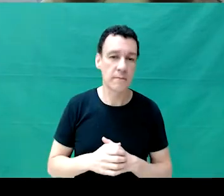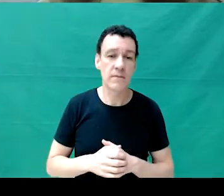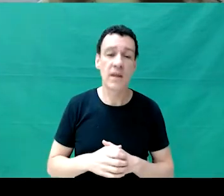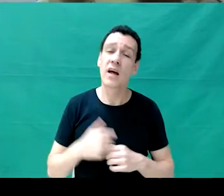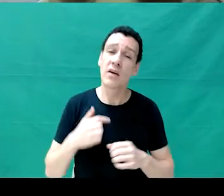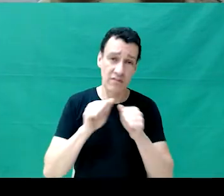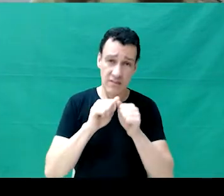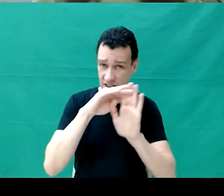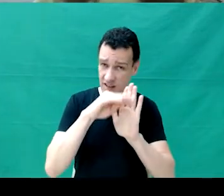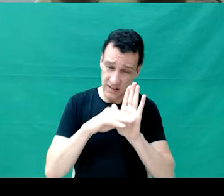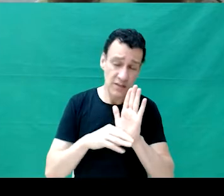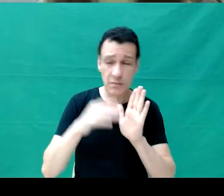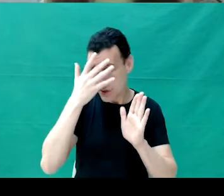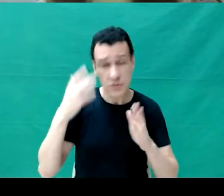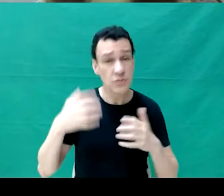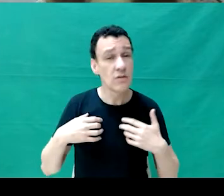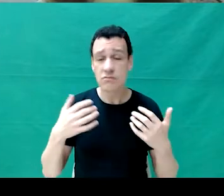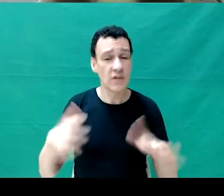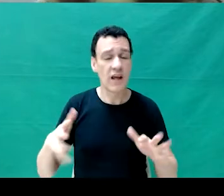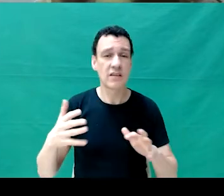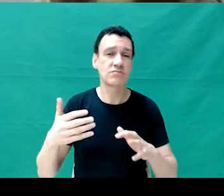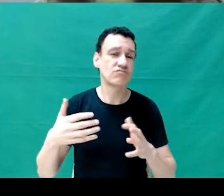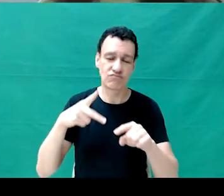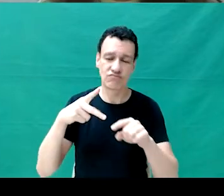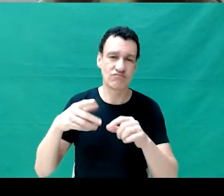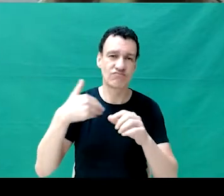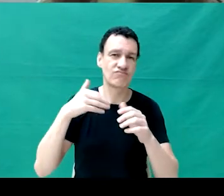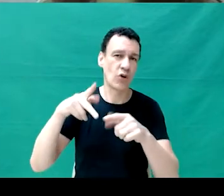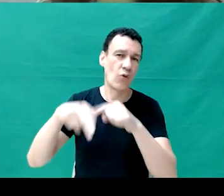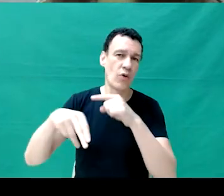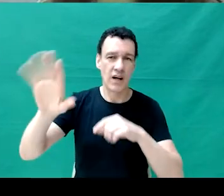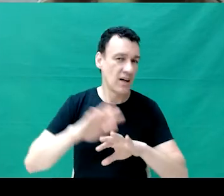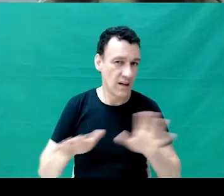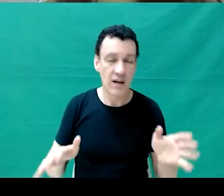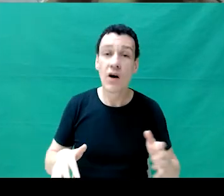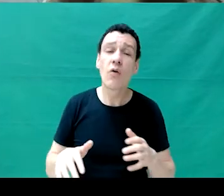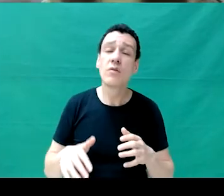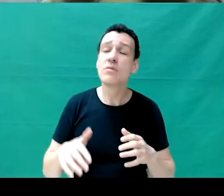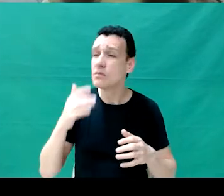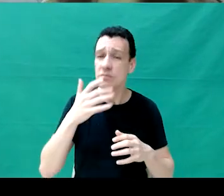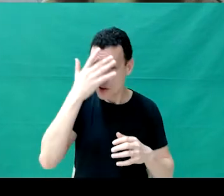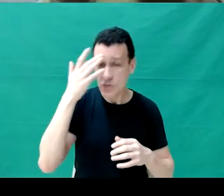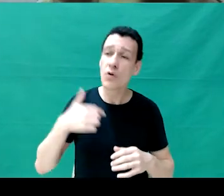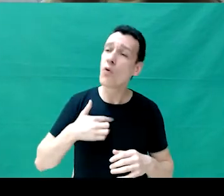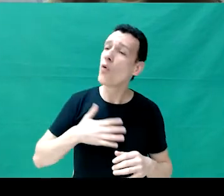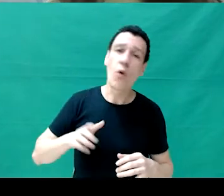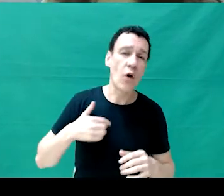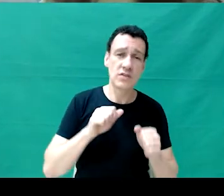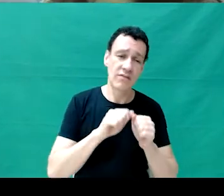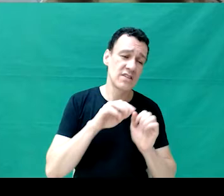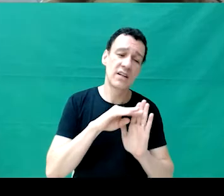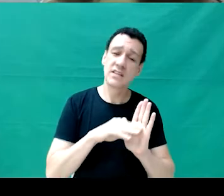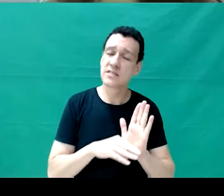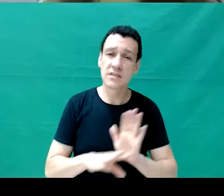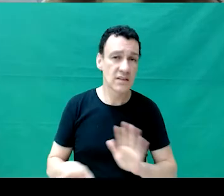da minha festa. Ou eu vou fazer uma lista de pessoas que eu não quero. Ou uma lista ruim,